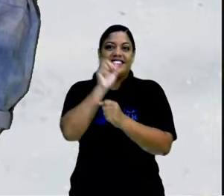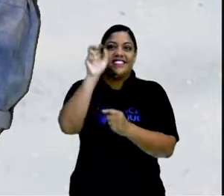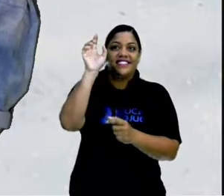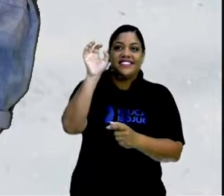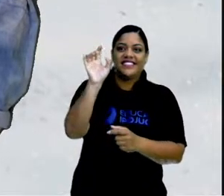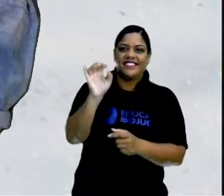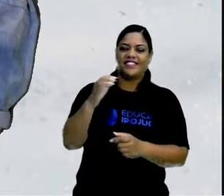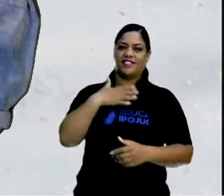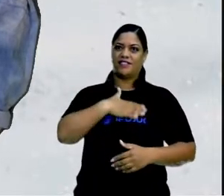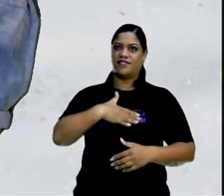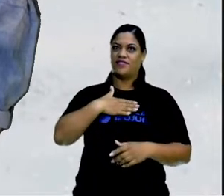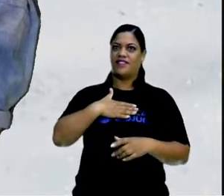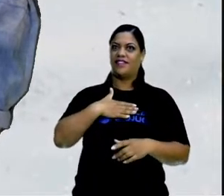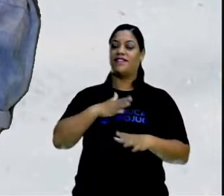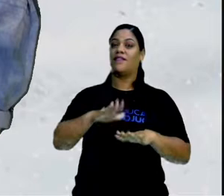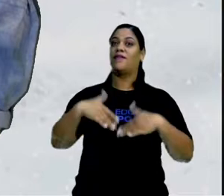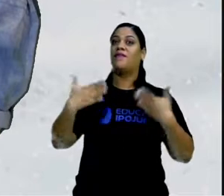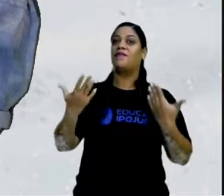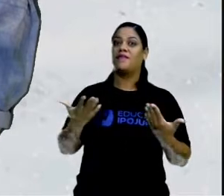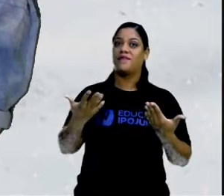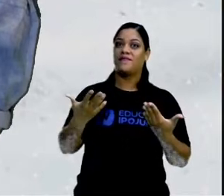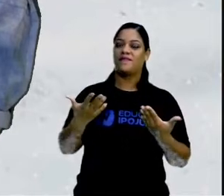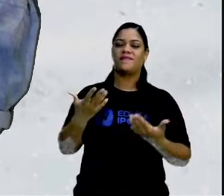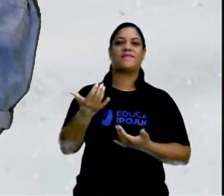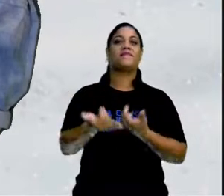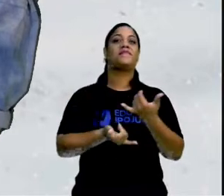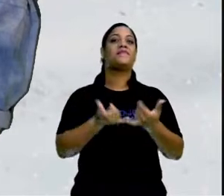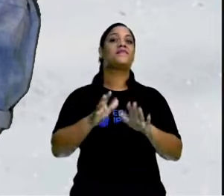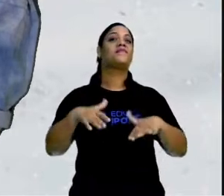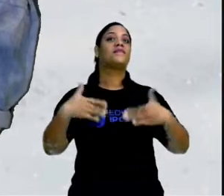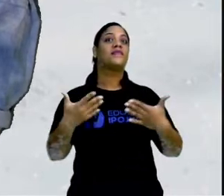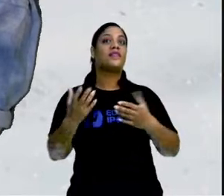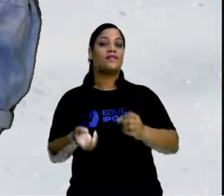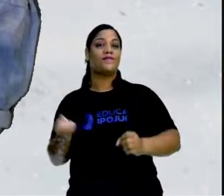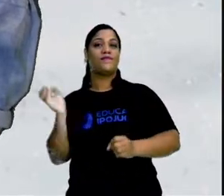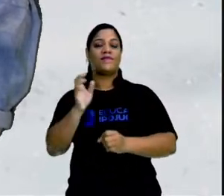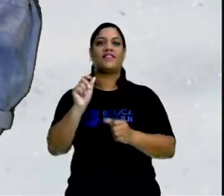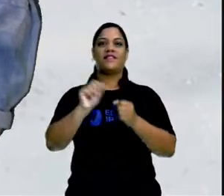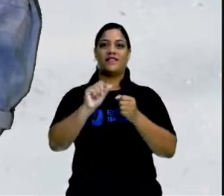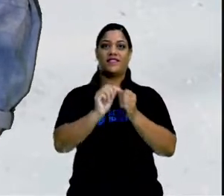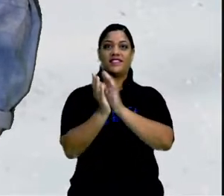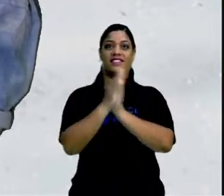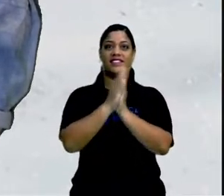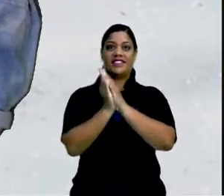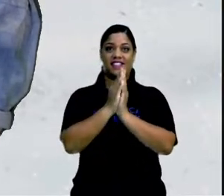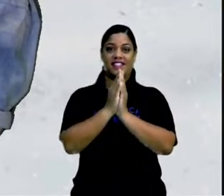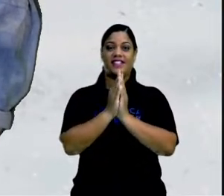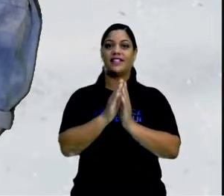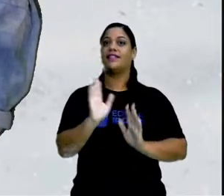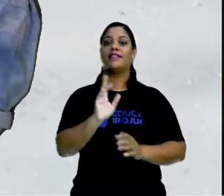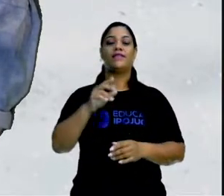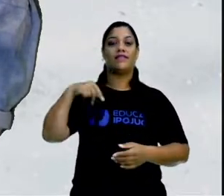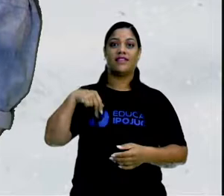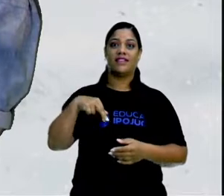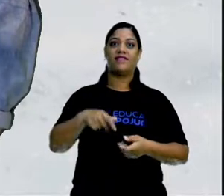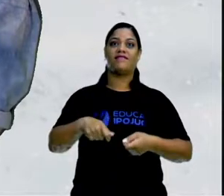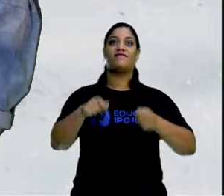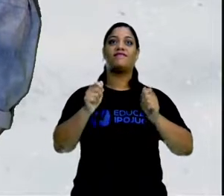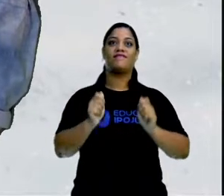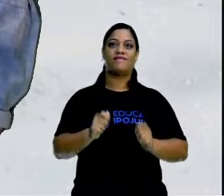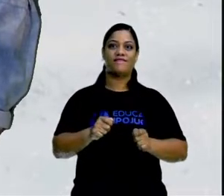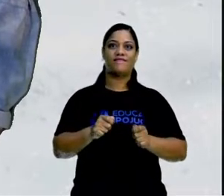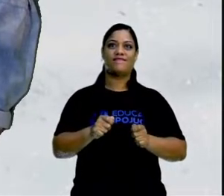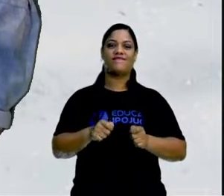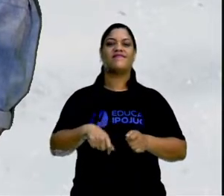a brincadeira favorita deles? Jogar bola de neve. Não. Fazer boneco de neve. Não, era andar de trenó,